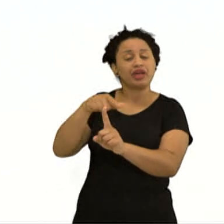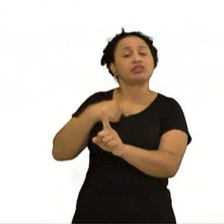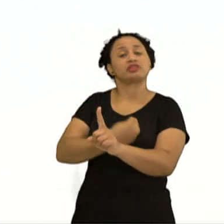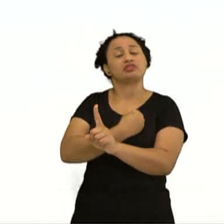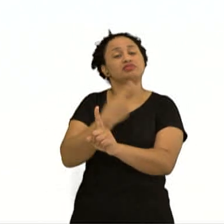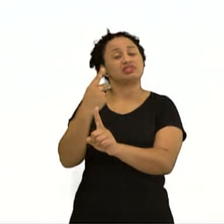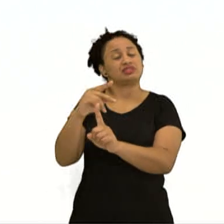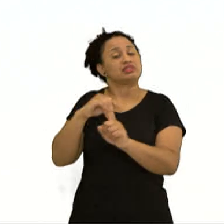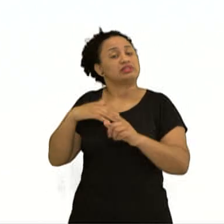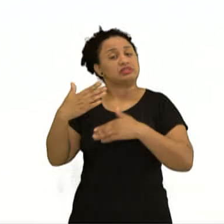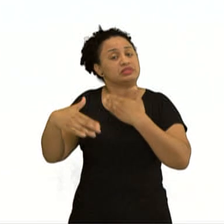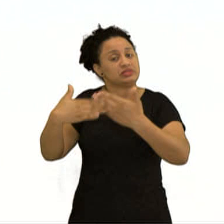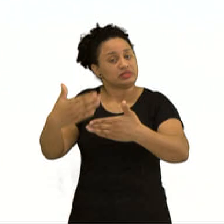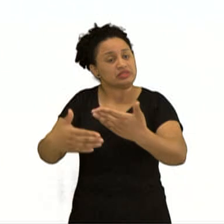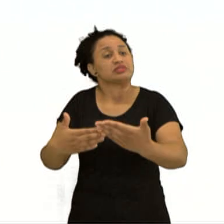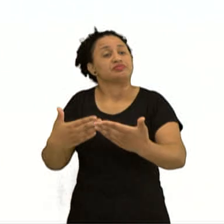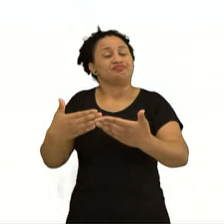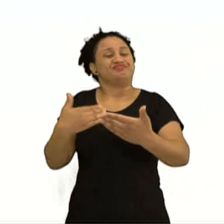sua vida.